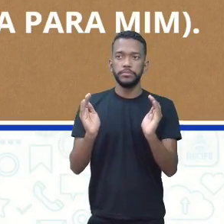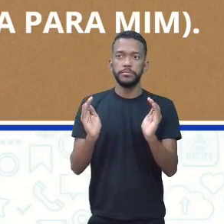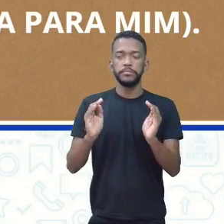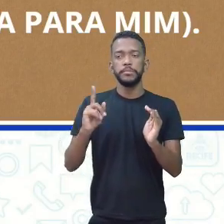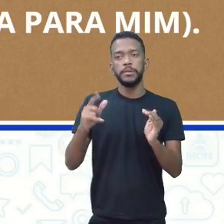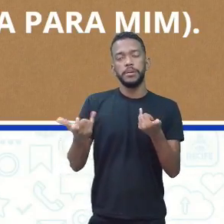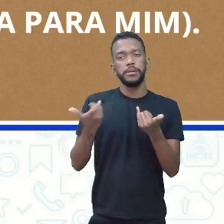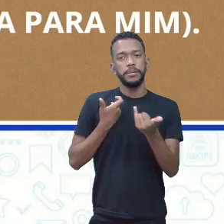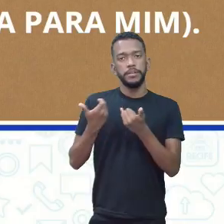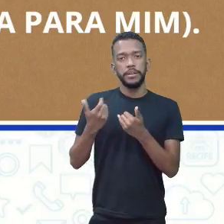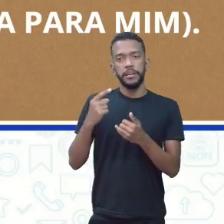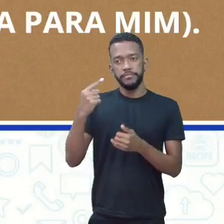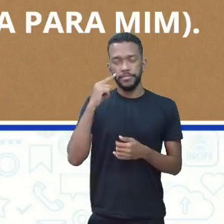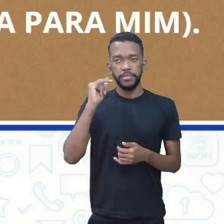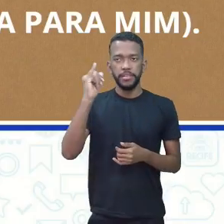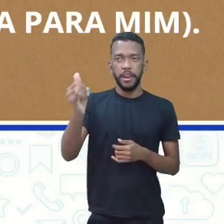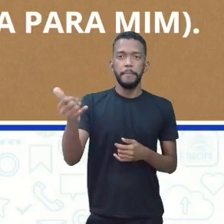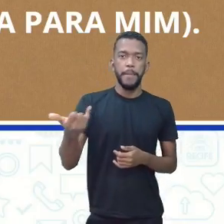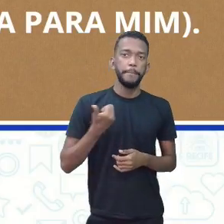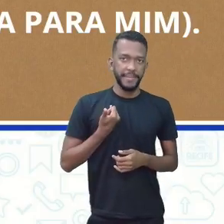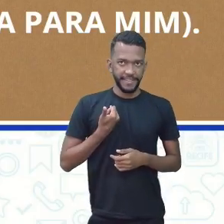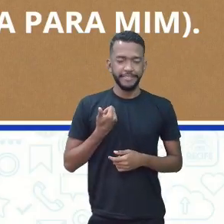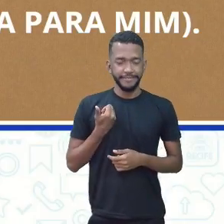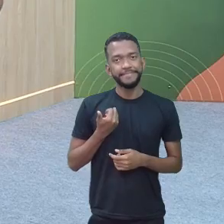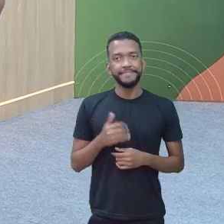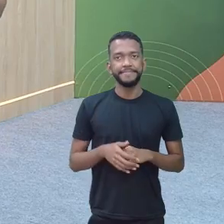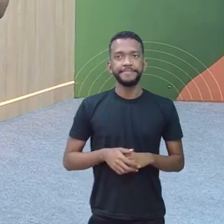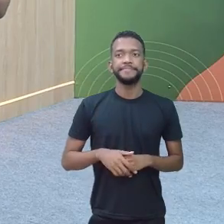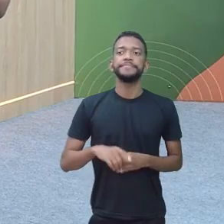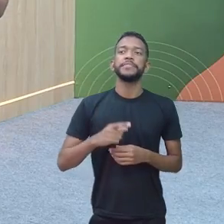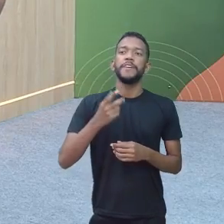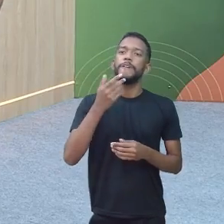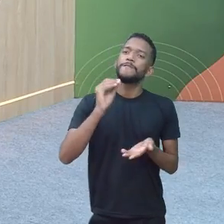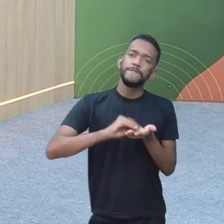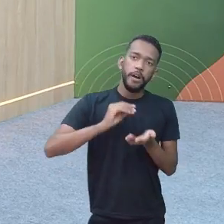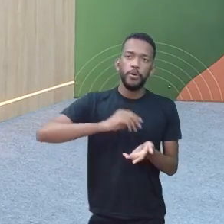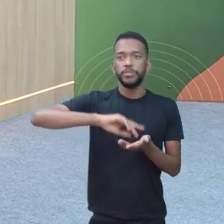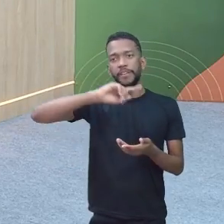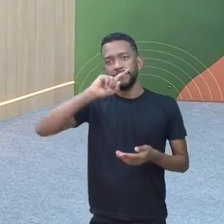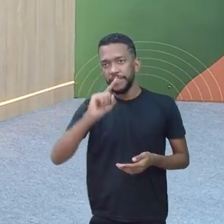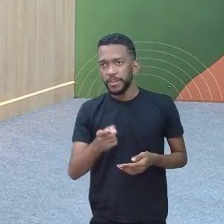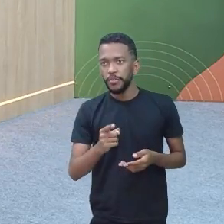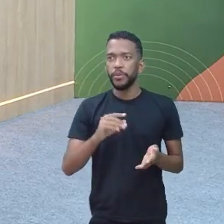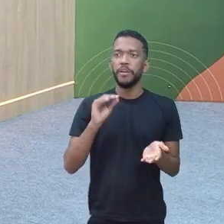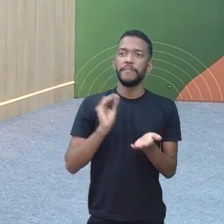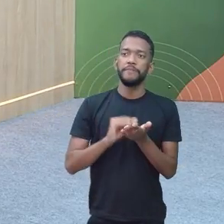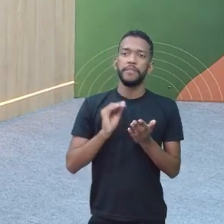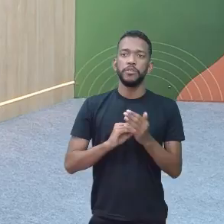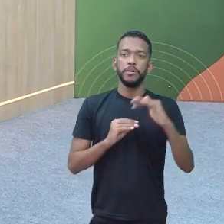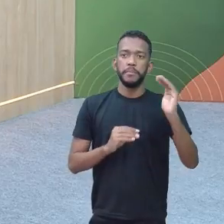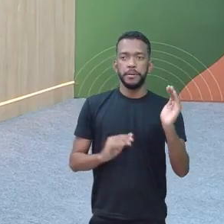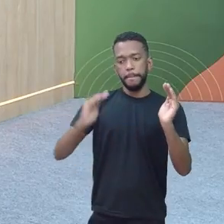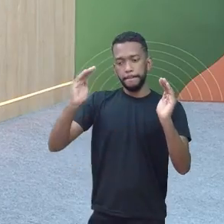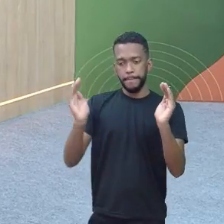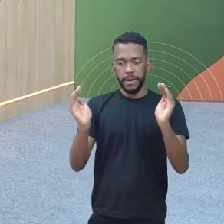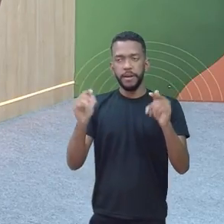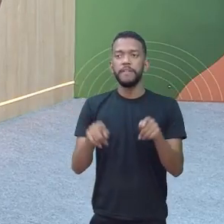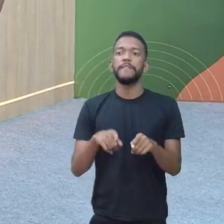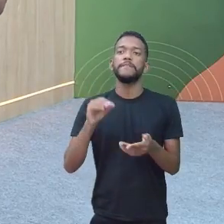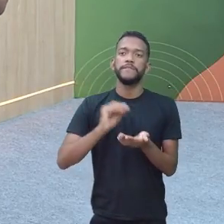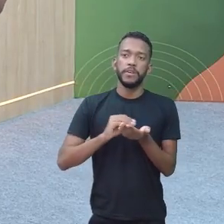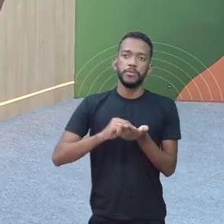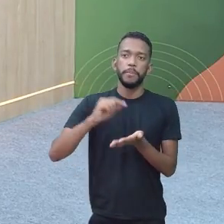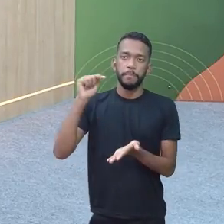para mim. Então, a gente percebe que a ausência de vírgula, a ausência de fechamento de parênteses, a ausência de